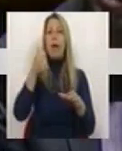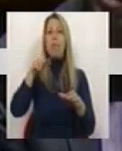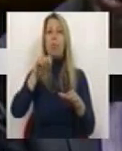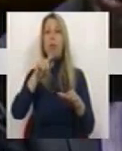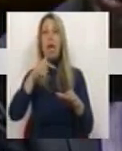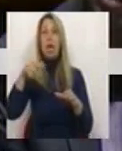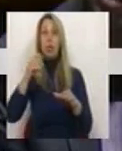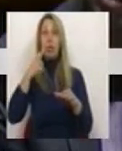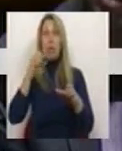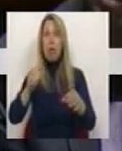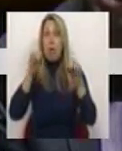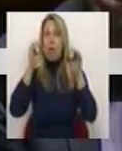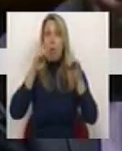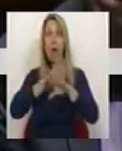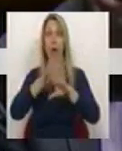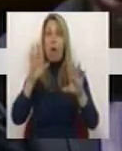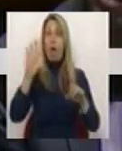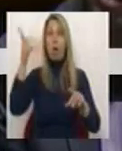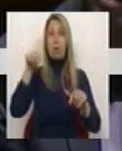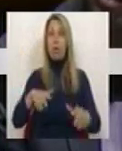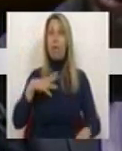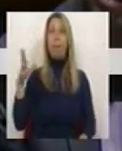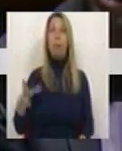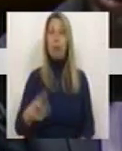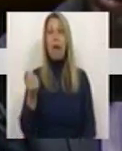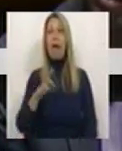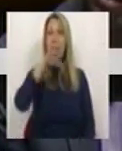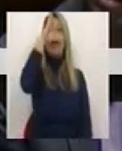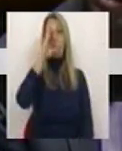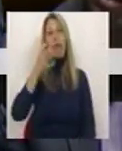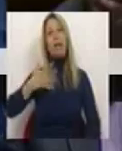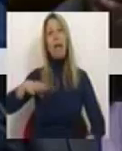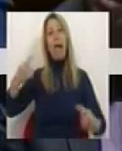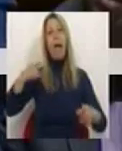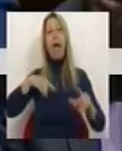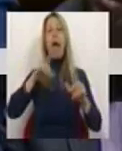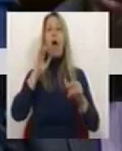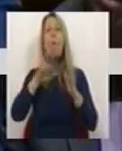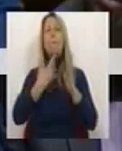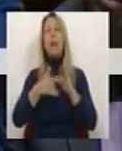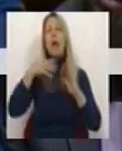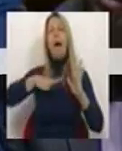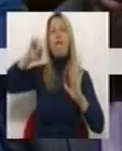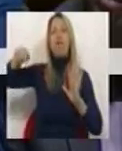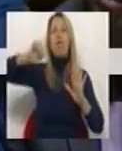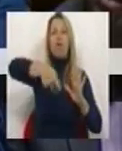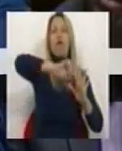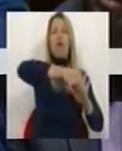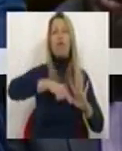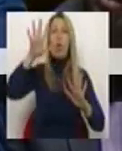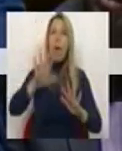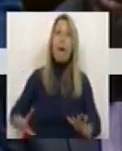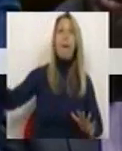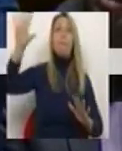sabem, o anterior Governo fez um plano extensivo de fazer furos um pouco por todo o país. As populações levantaram-se contra